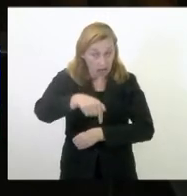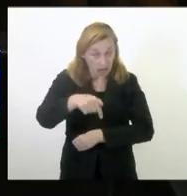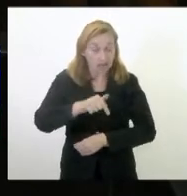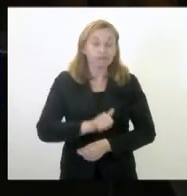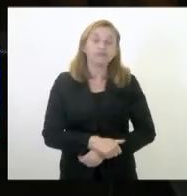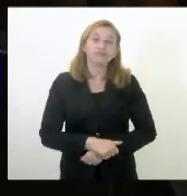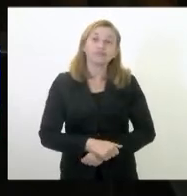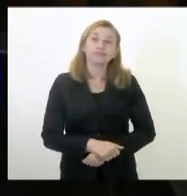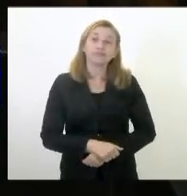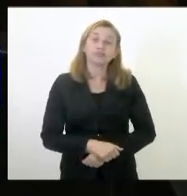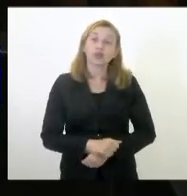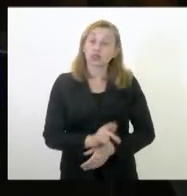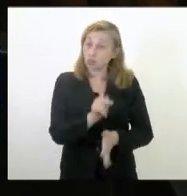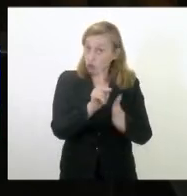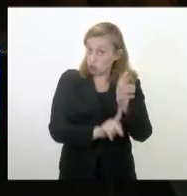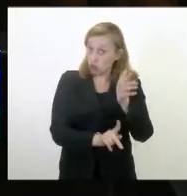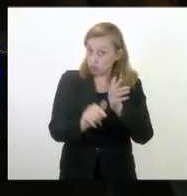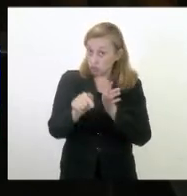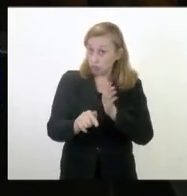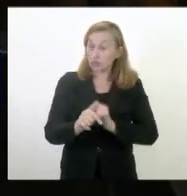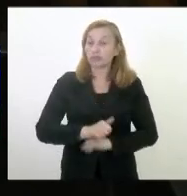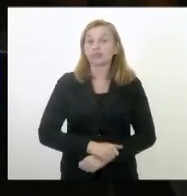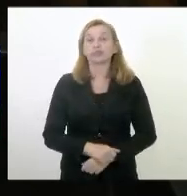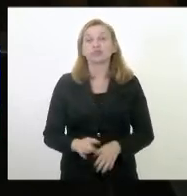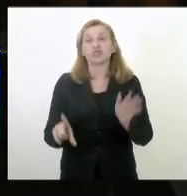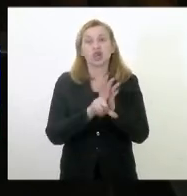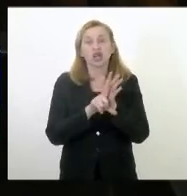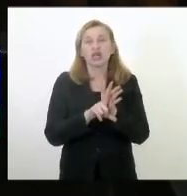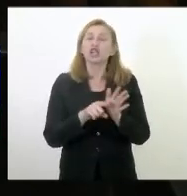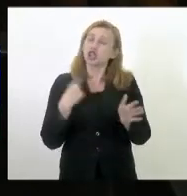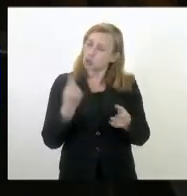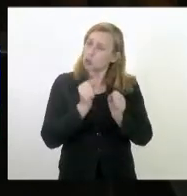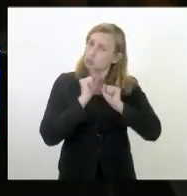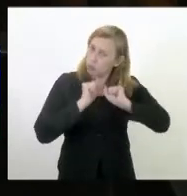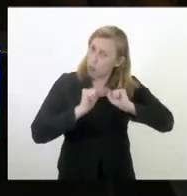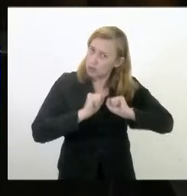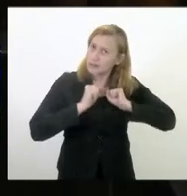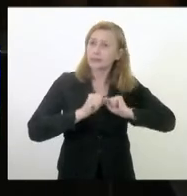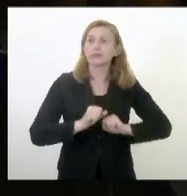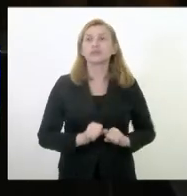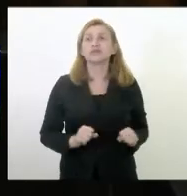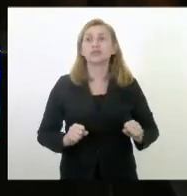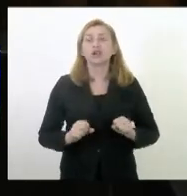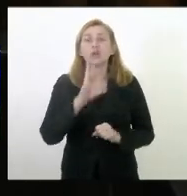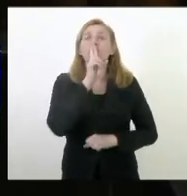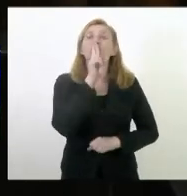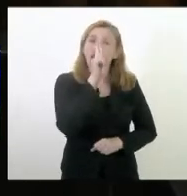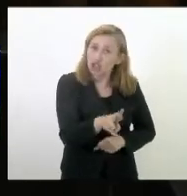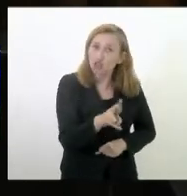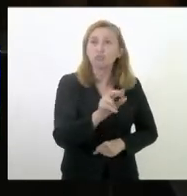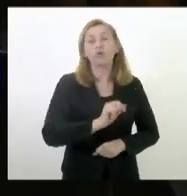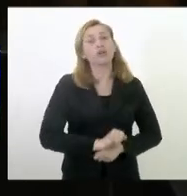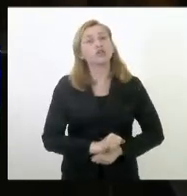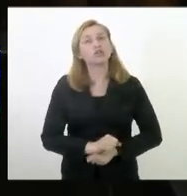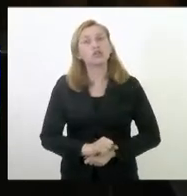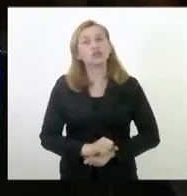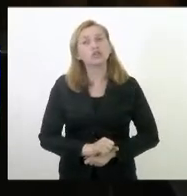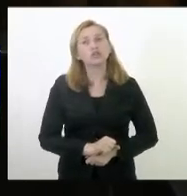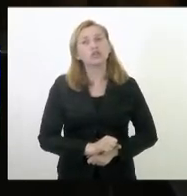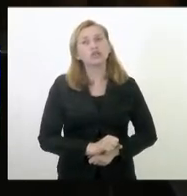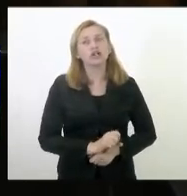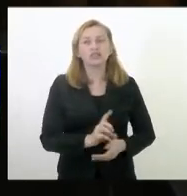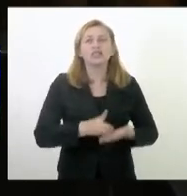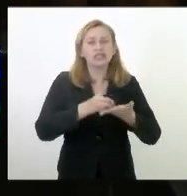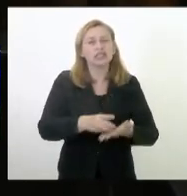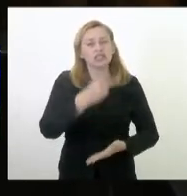uníssono esse projeto de lei, para que a gente possa dar uma resposta para garantir a dignidade da